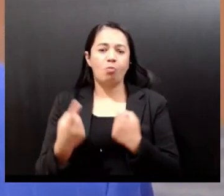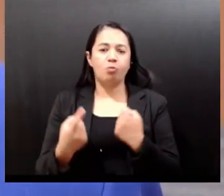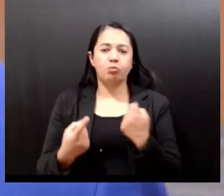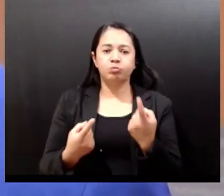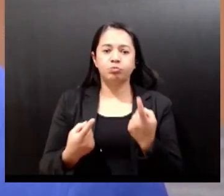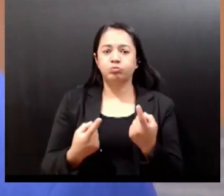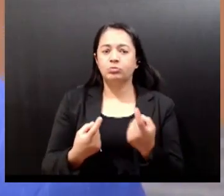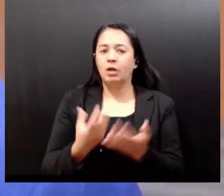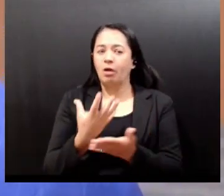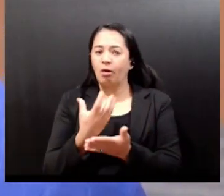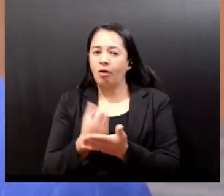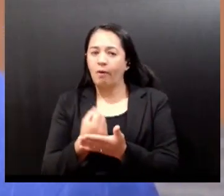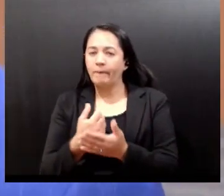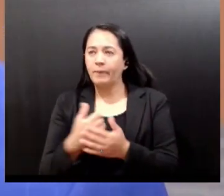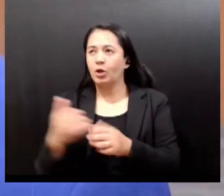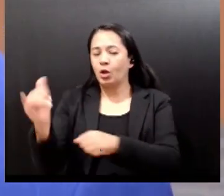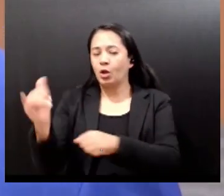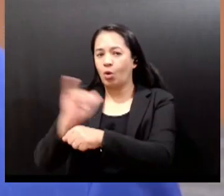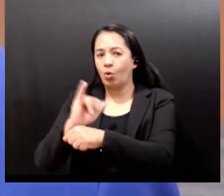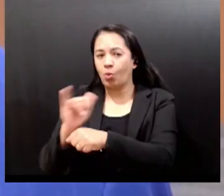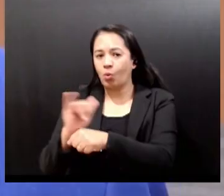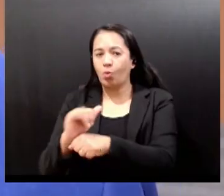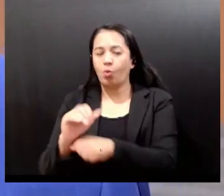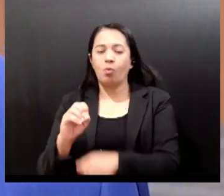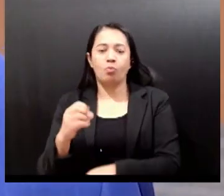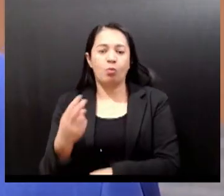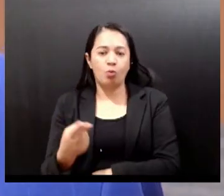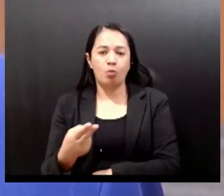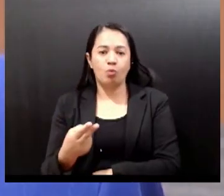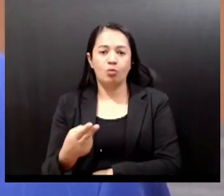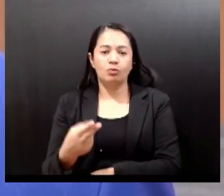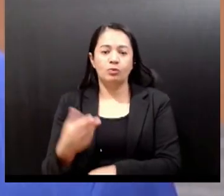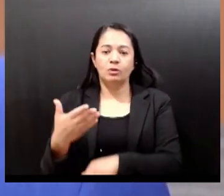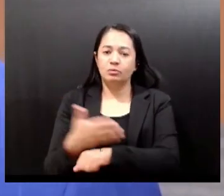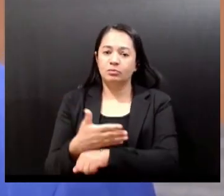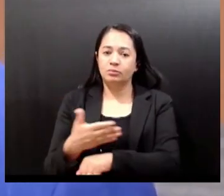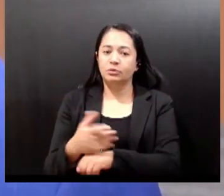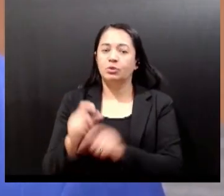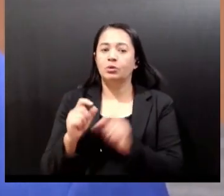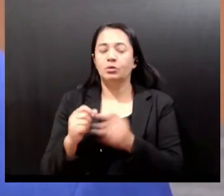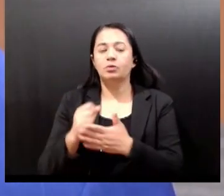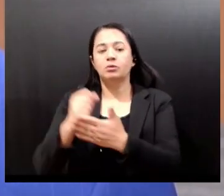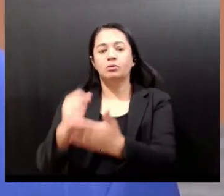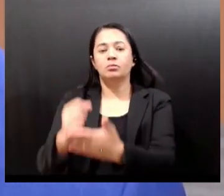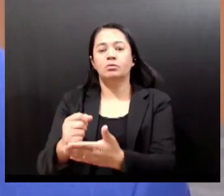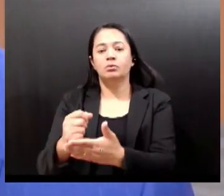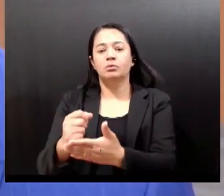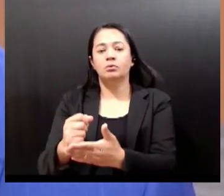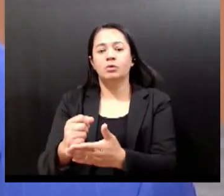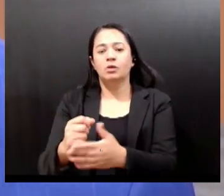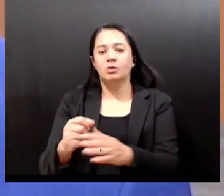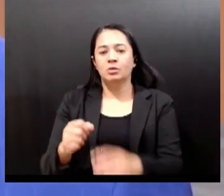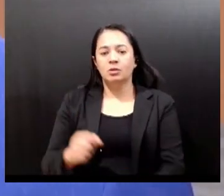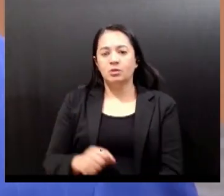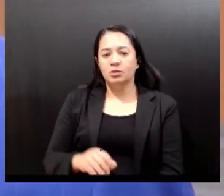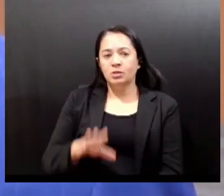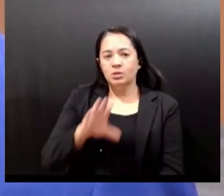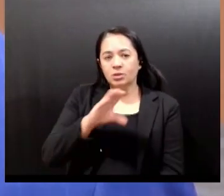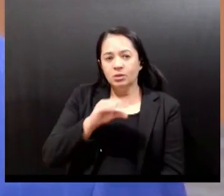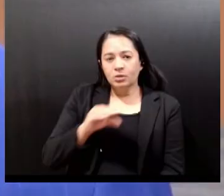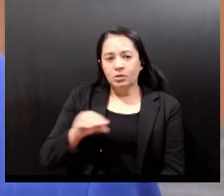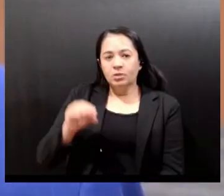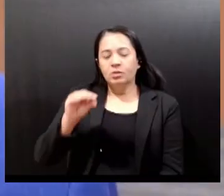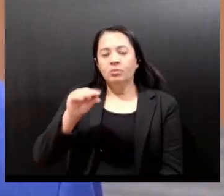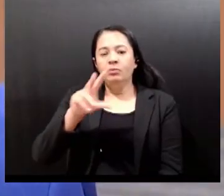YouTube, alguns canais de frequentadores que levam ao aliciamento dessas crianças e desses jovens. Por